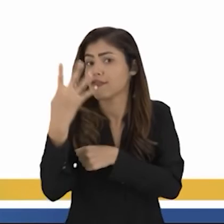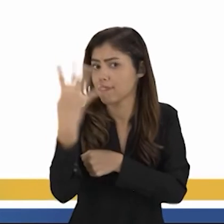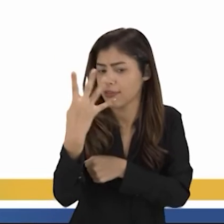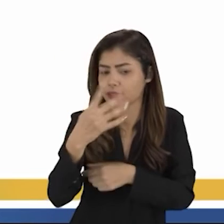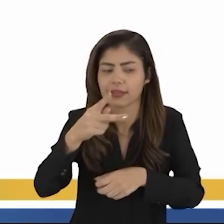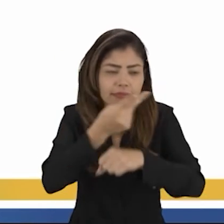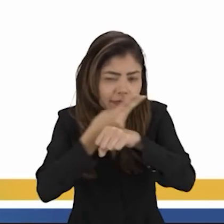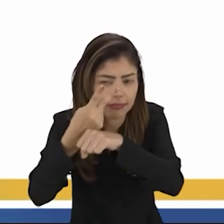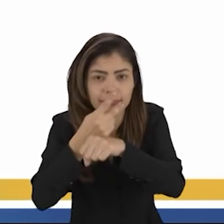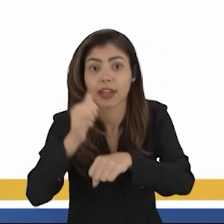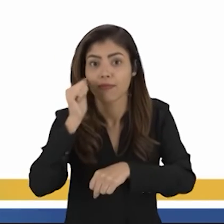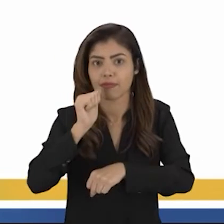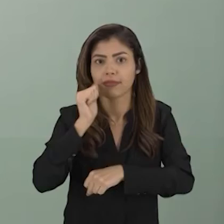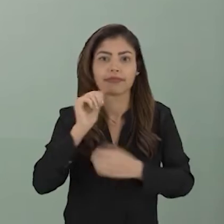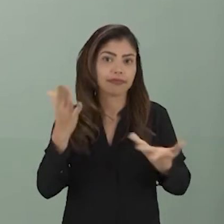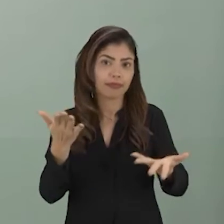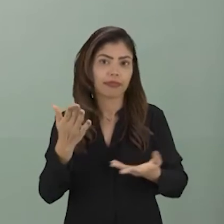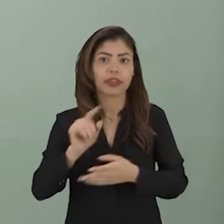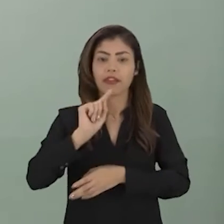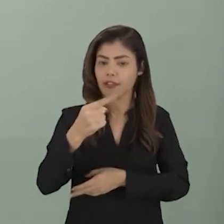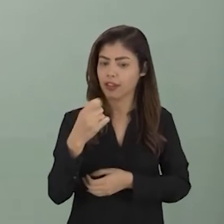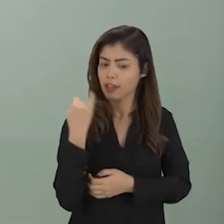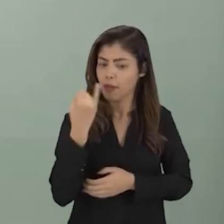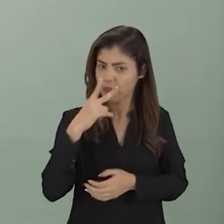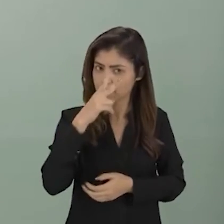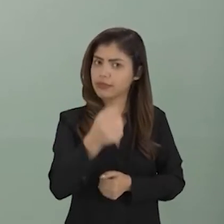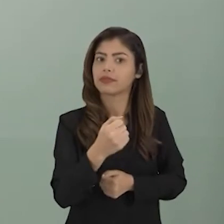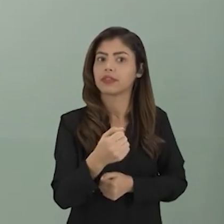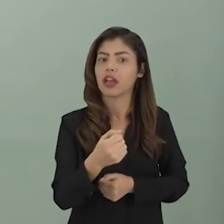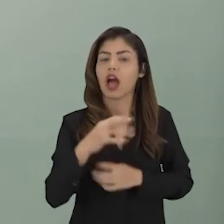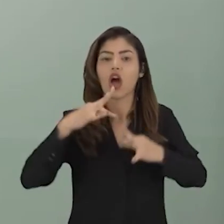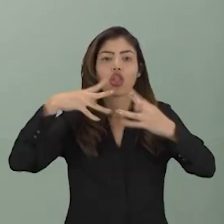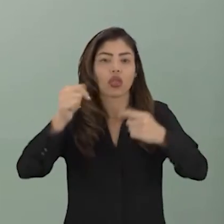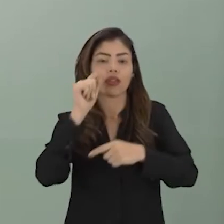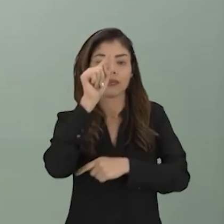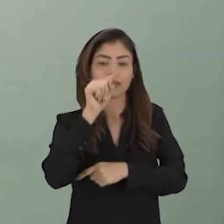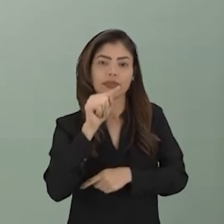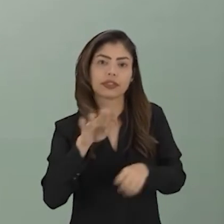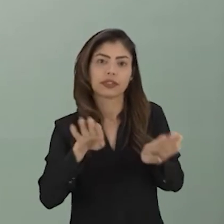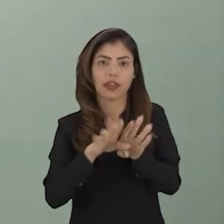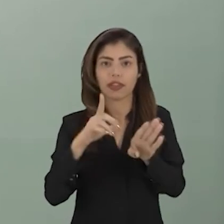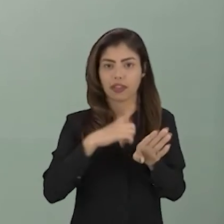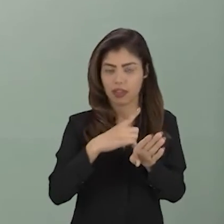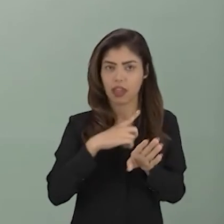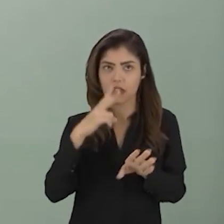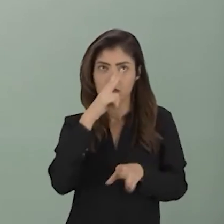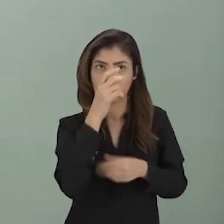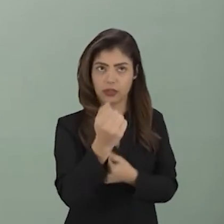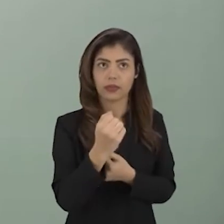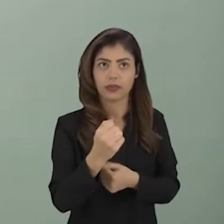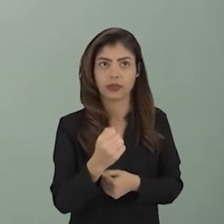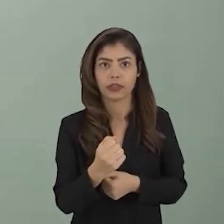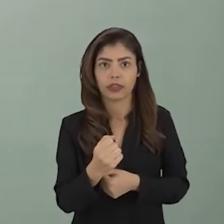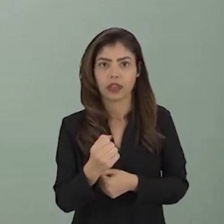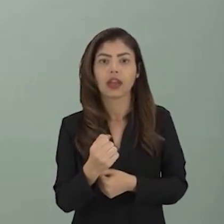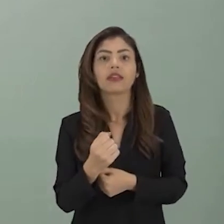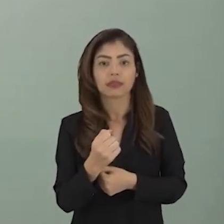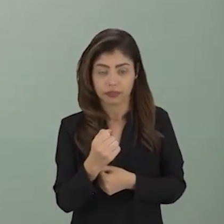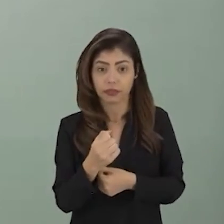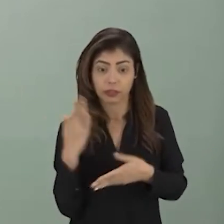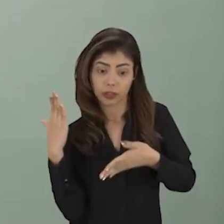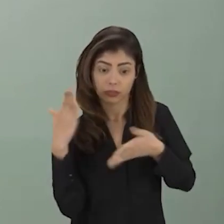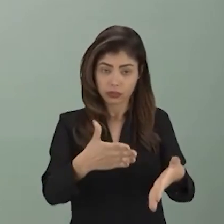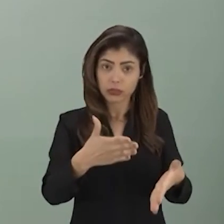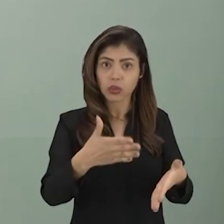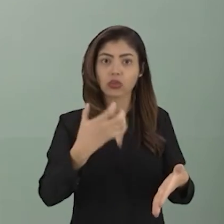procura. Viu? A vírgula tem muito poder. Então, toda a pontuação também tem esse poder, gente, de